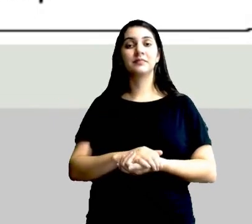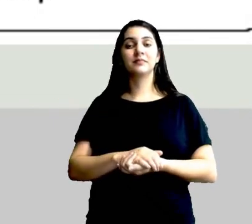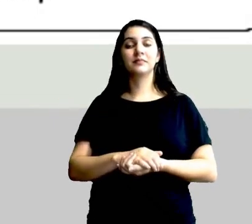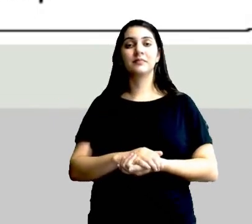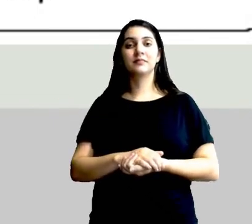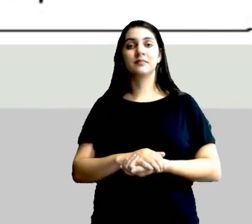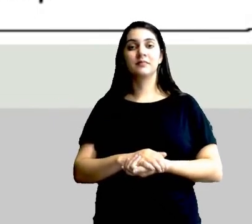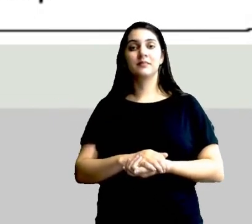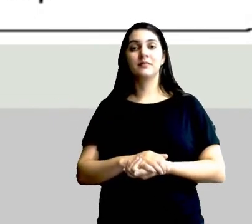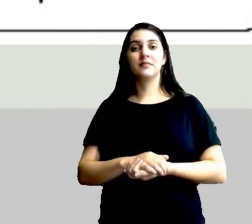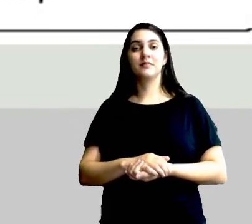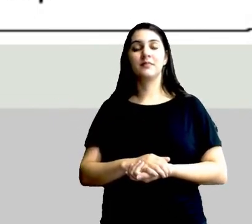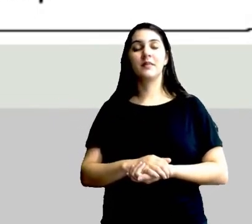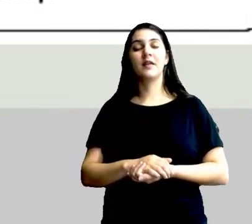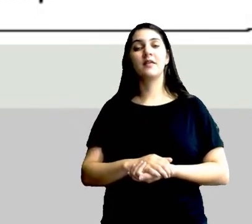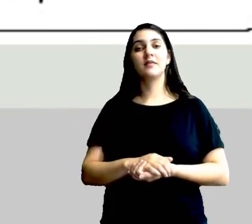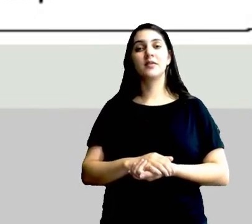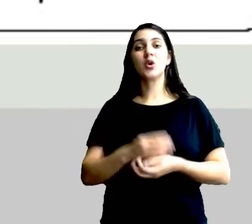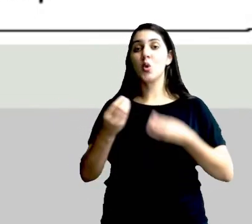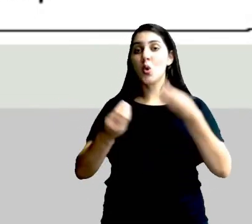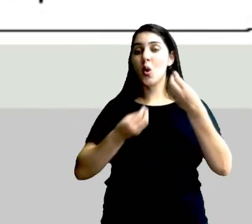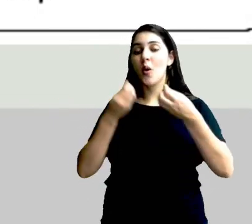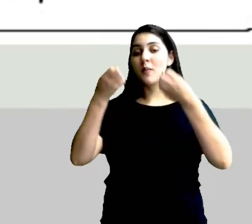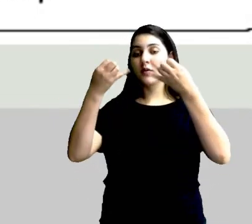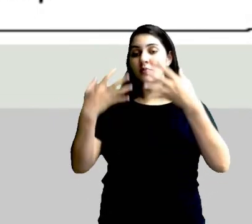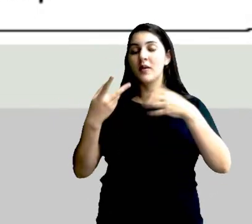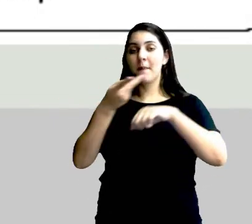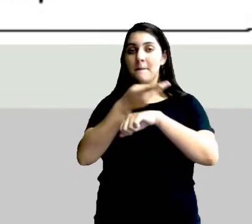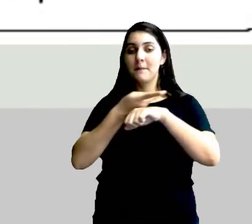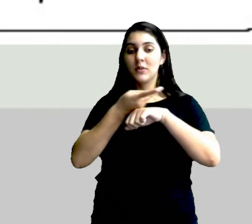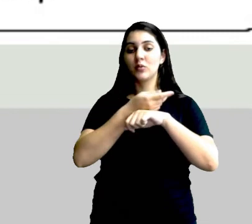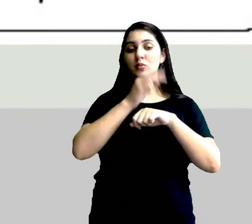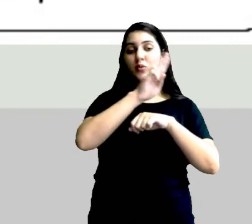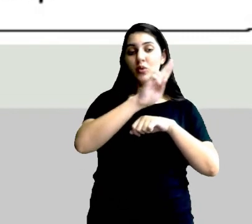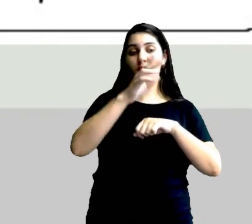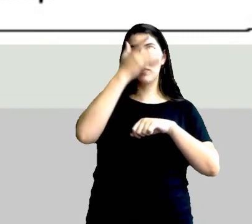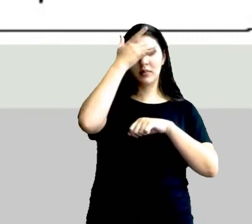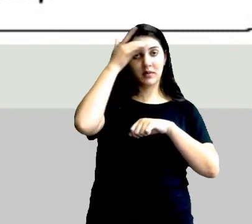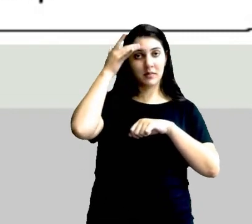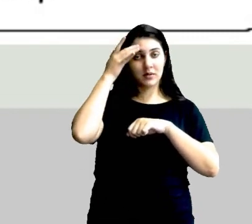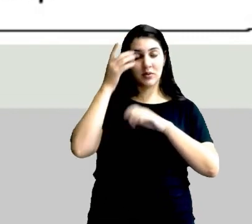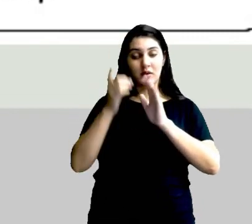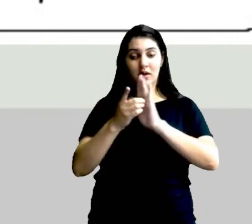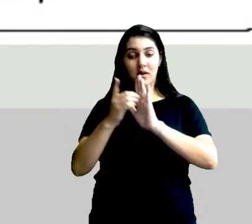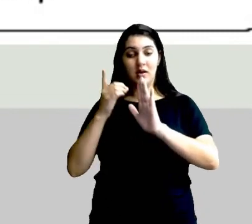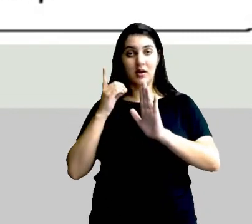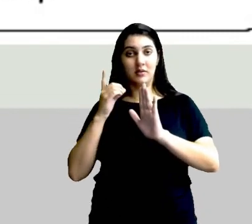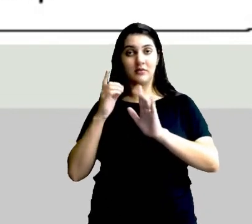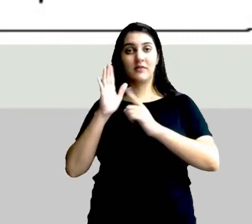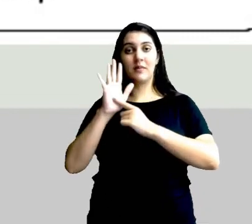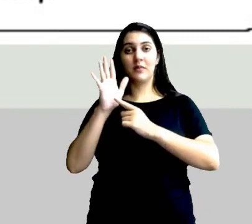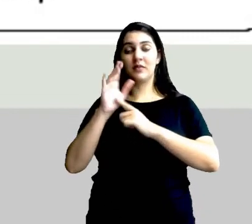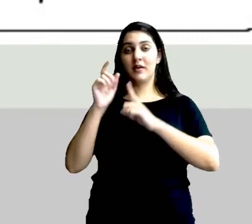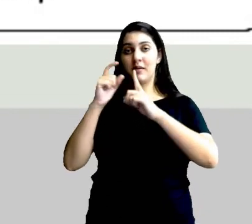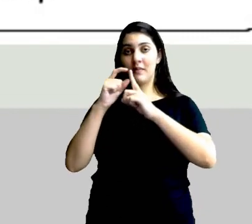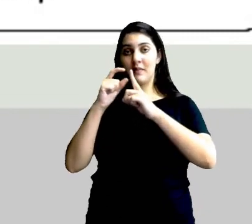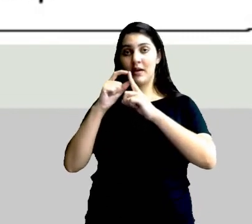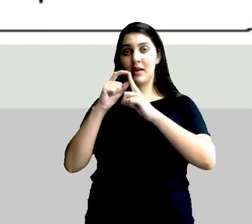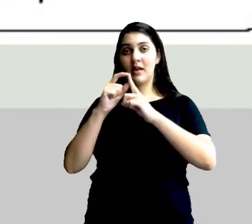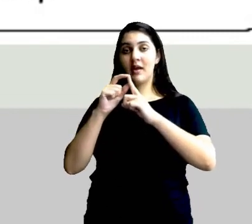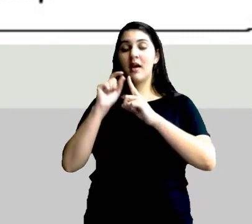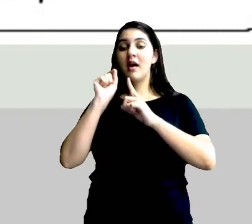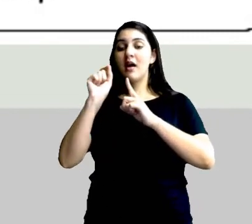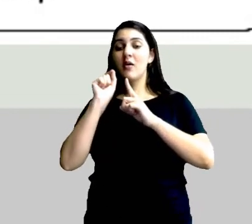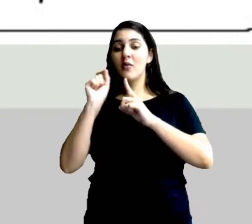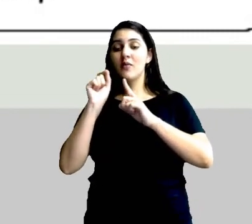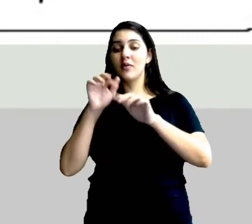identificar. Vai na dica que eu falei. Procura o nome da pessoa, que antes vai estar sempre a palavra a quem